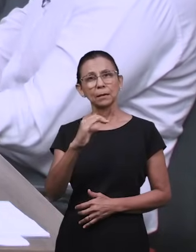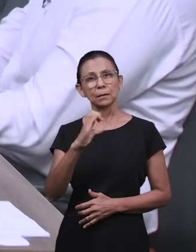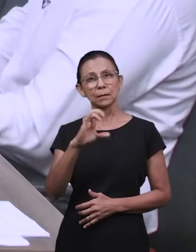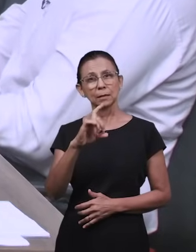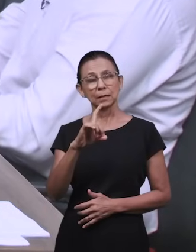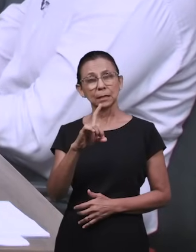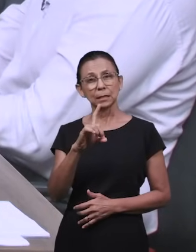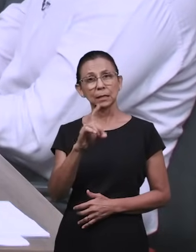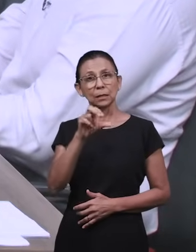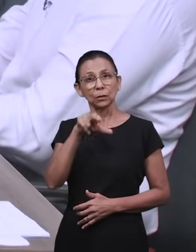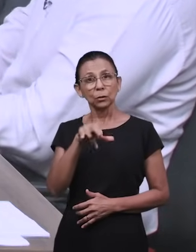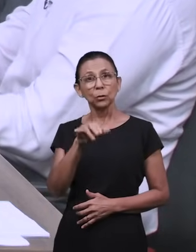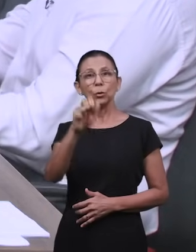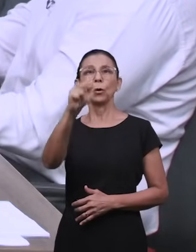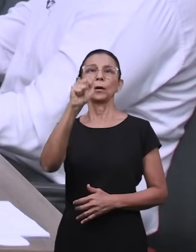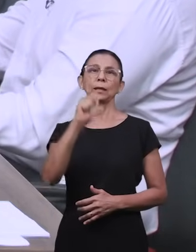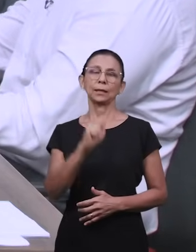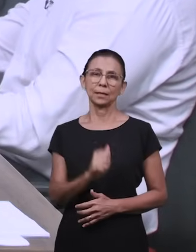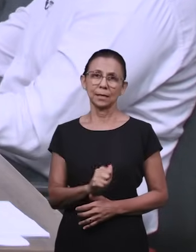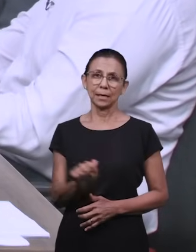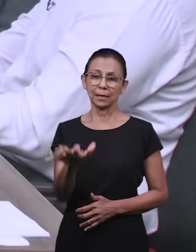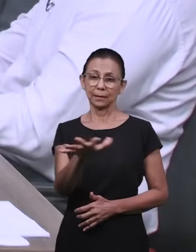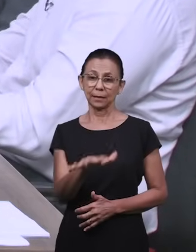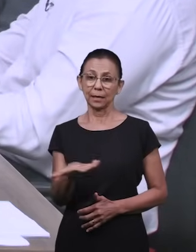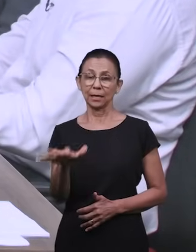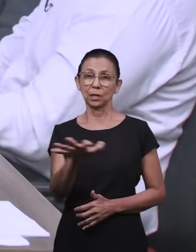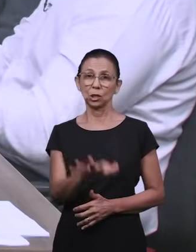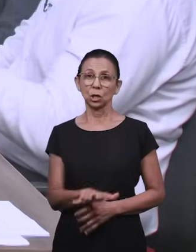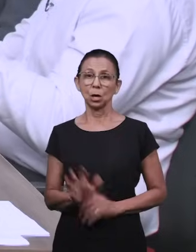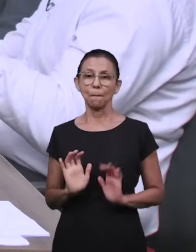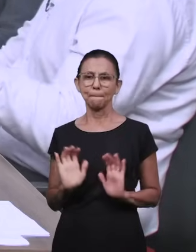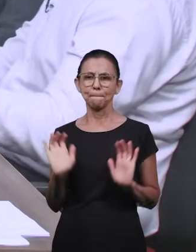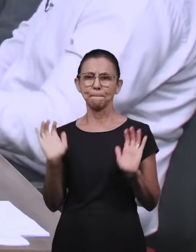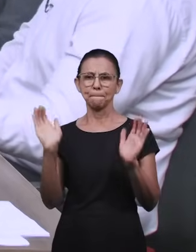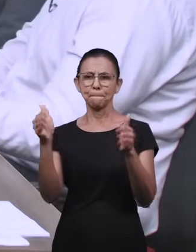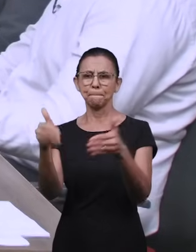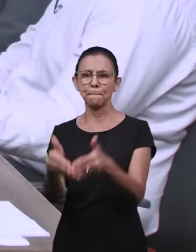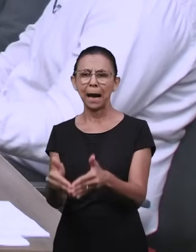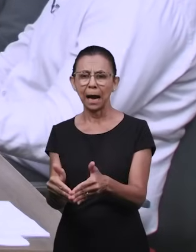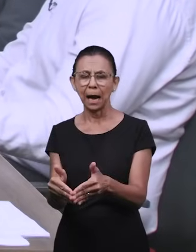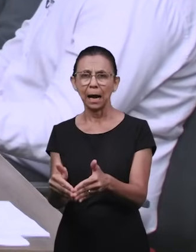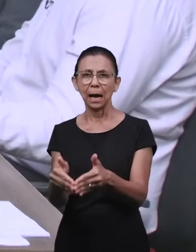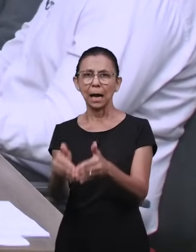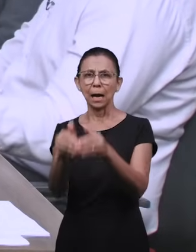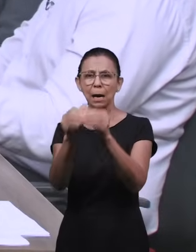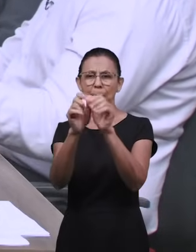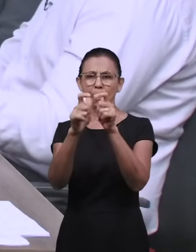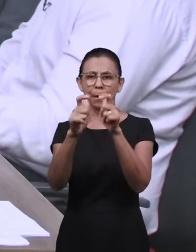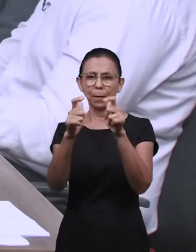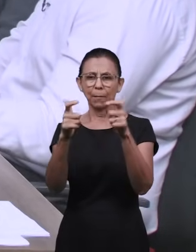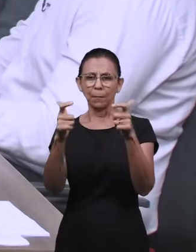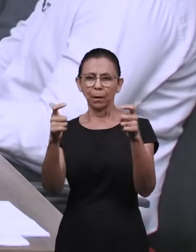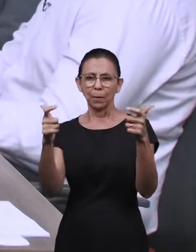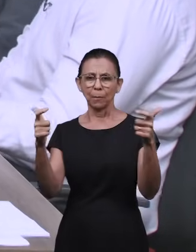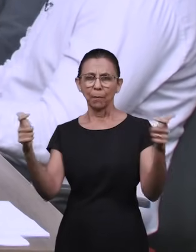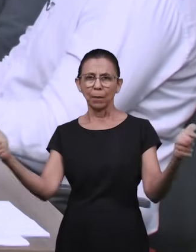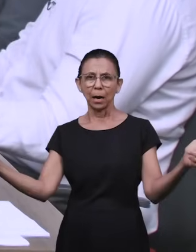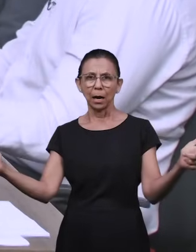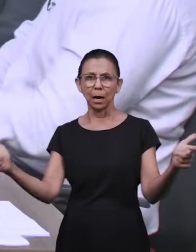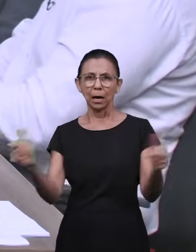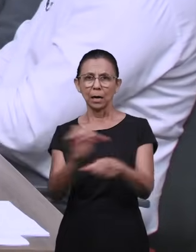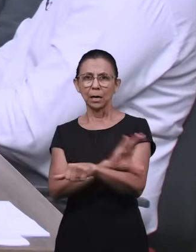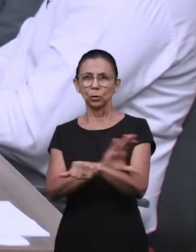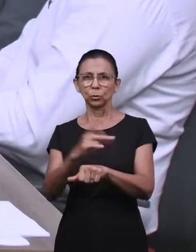e, de certa forma, onde o Império Greco-Macedônico ele se instalava, ele se ampliava, ele